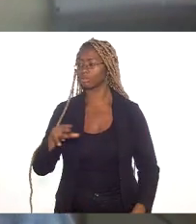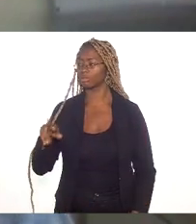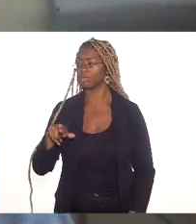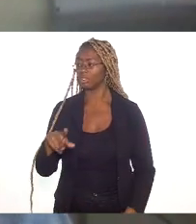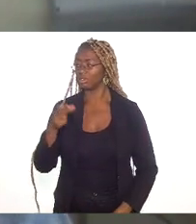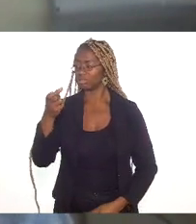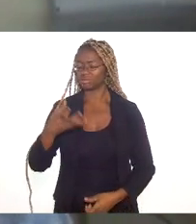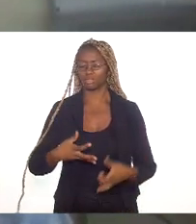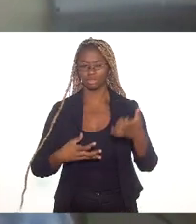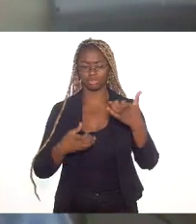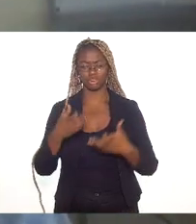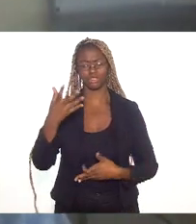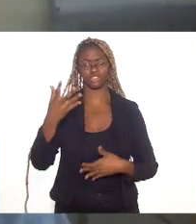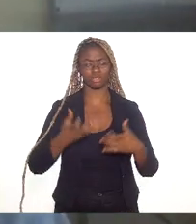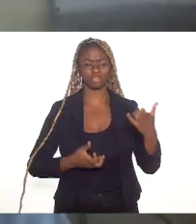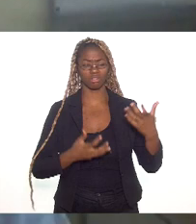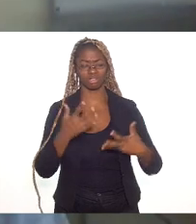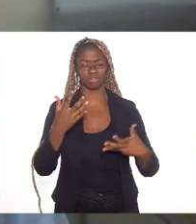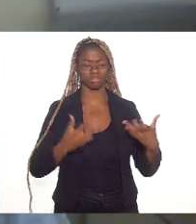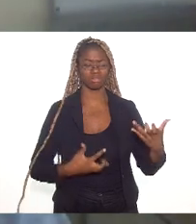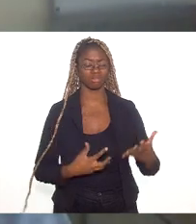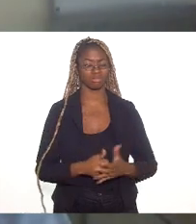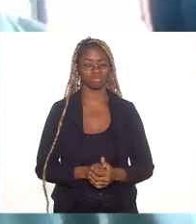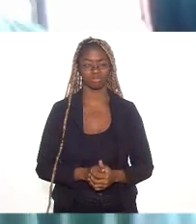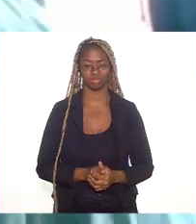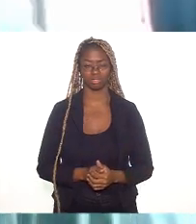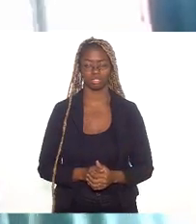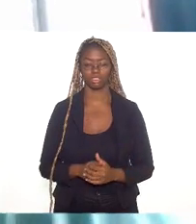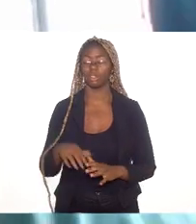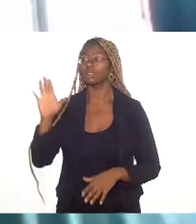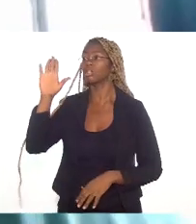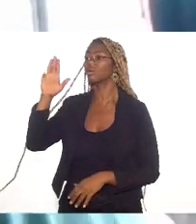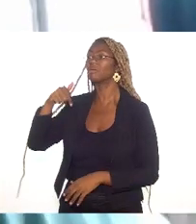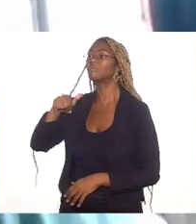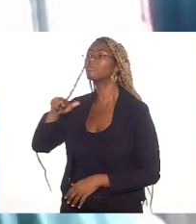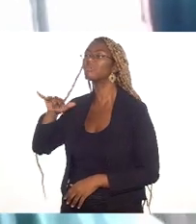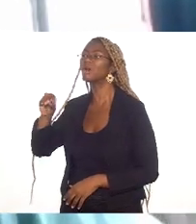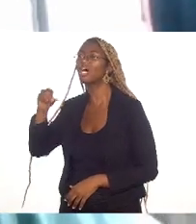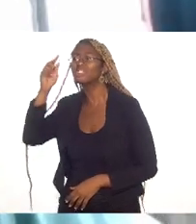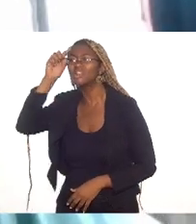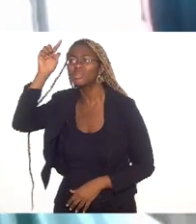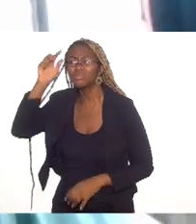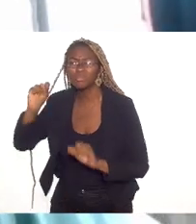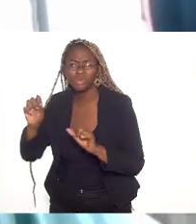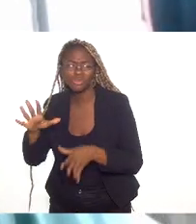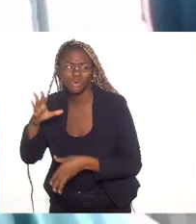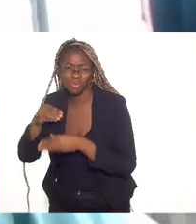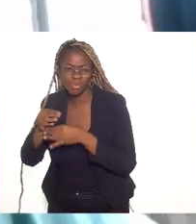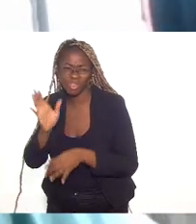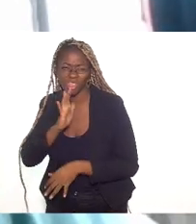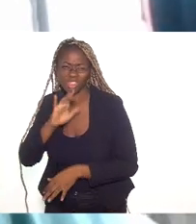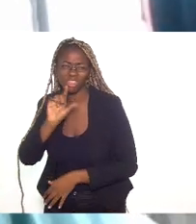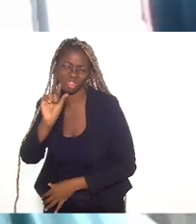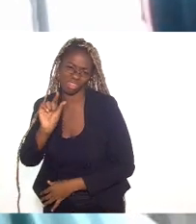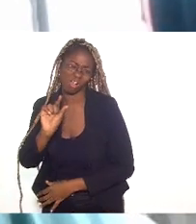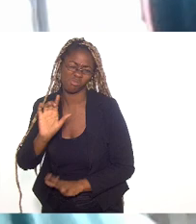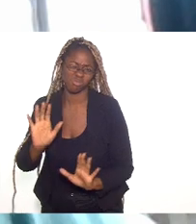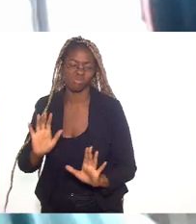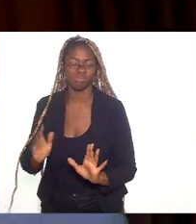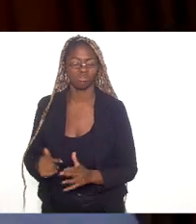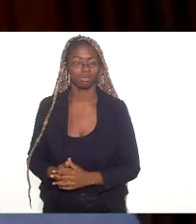leis gerais. Mas vamos em frente. Já está dado para... Luiz Paulo, o Márcio, deixa, posso complementar o Luiz Paulo rapidinho? Vamos em